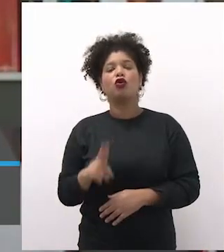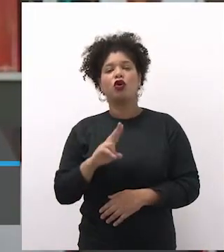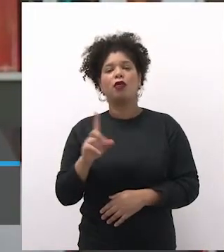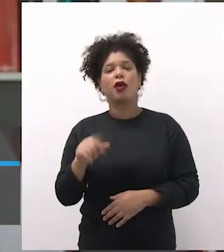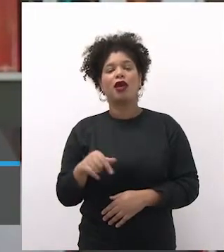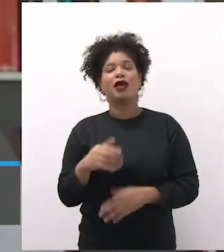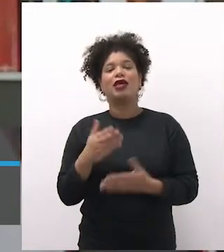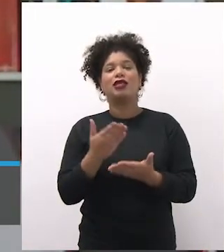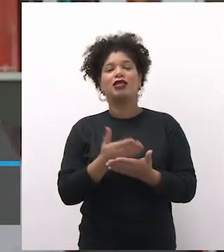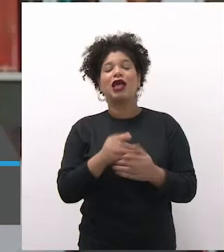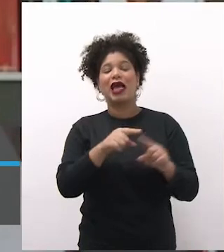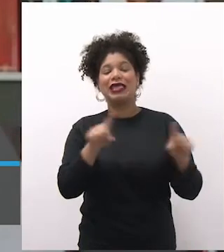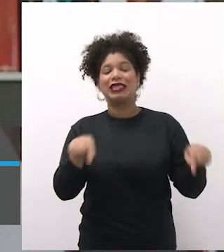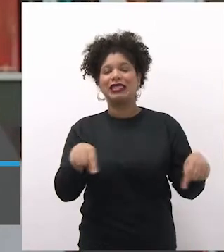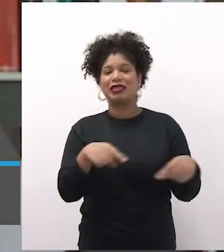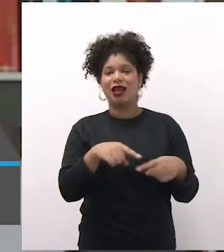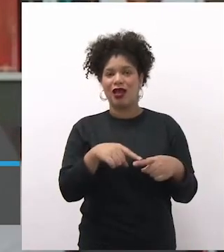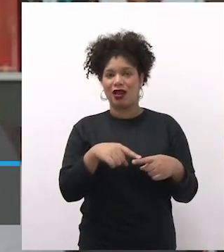acho muito interessante.